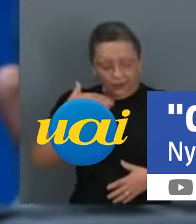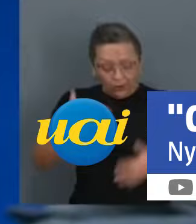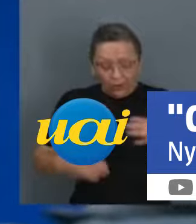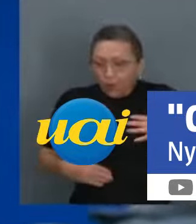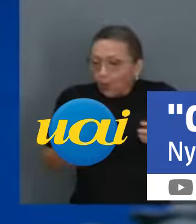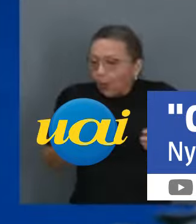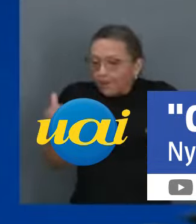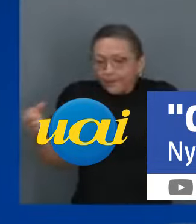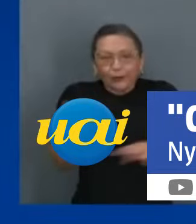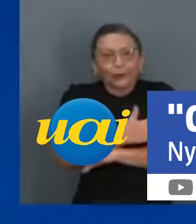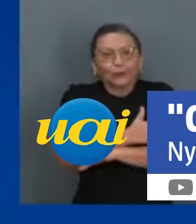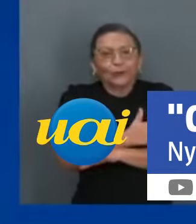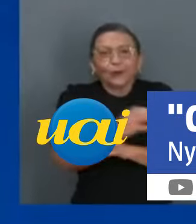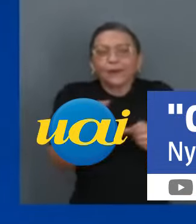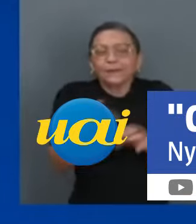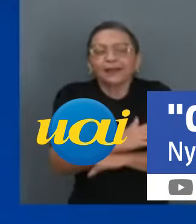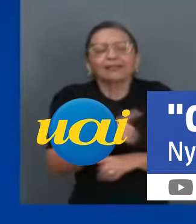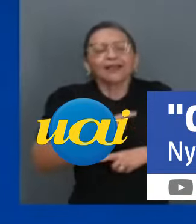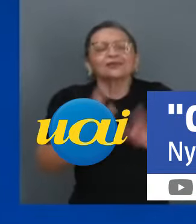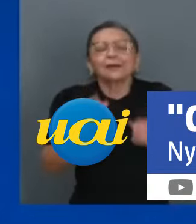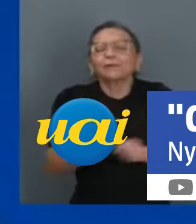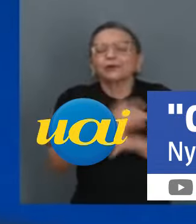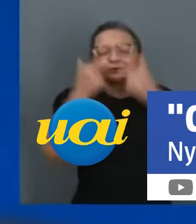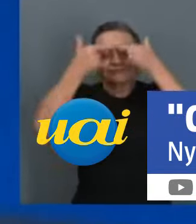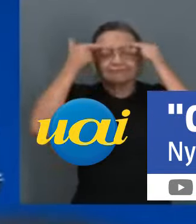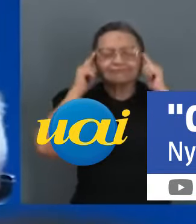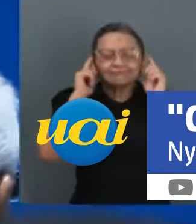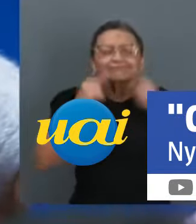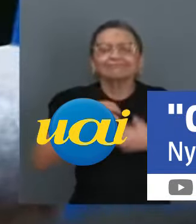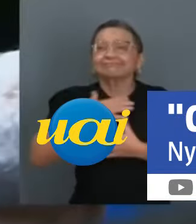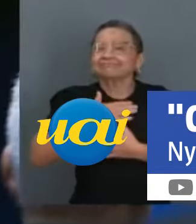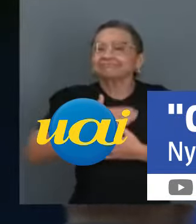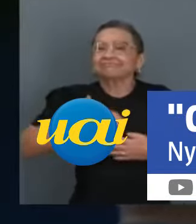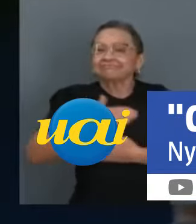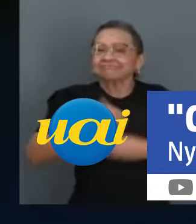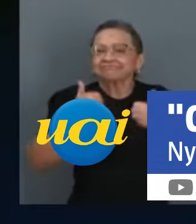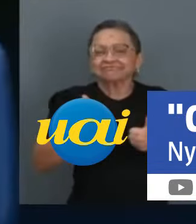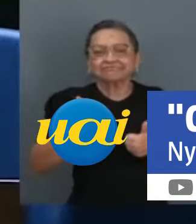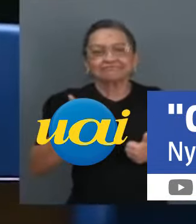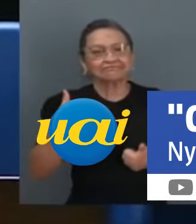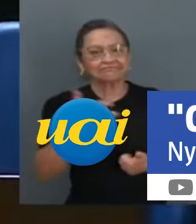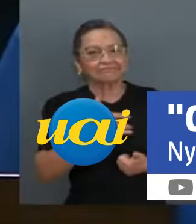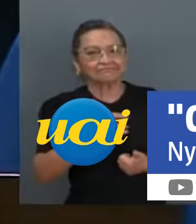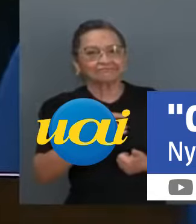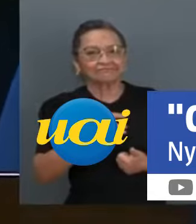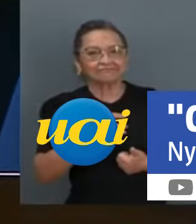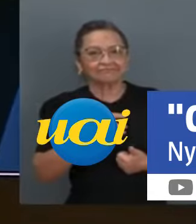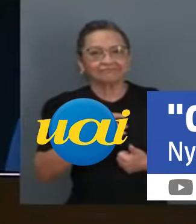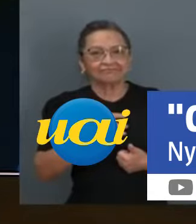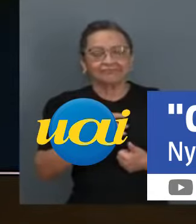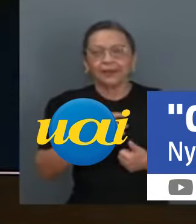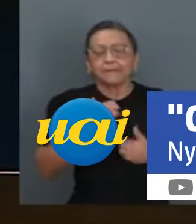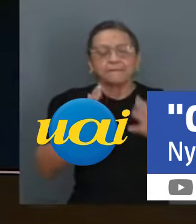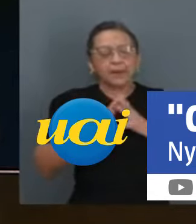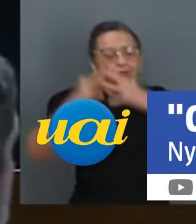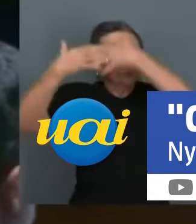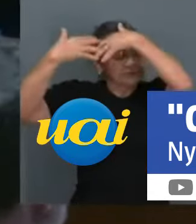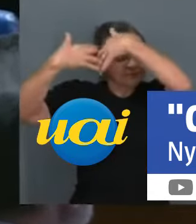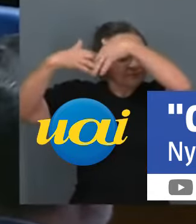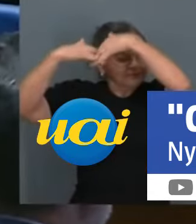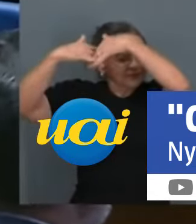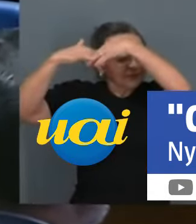praticamente formada tem até sobrancelhas sou saudável o sistema lío do meu cérebro